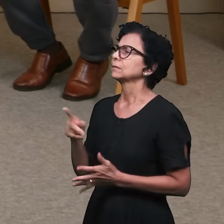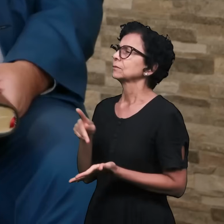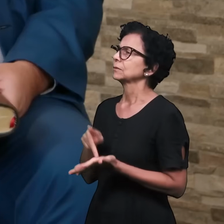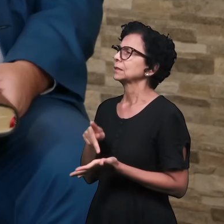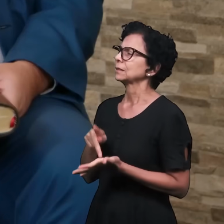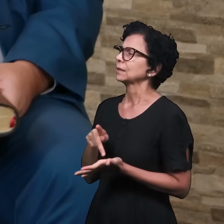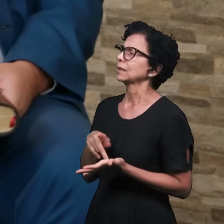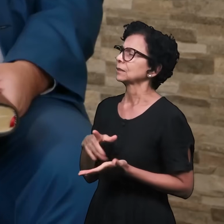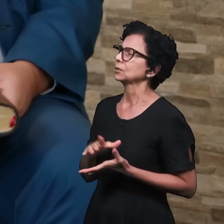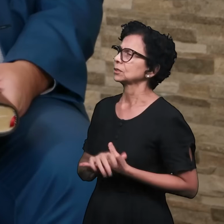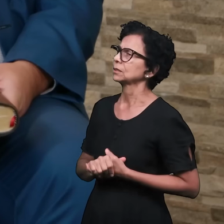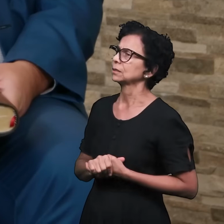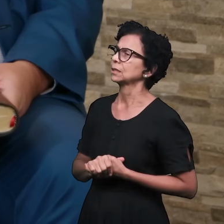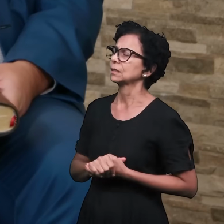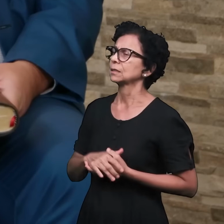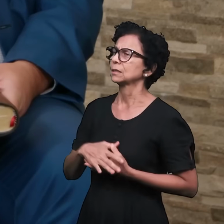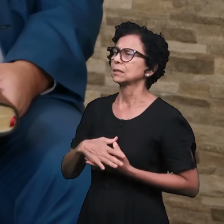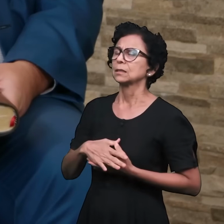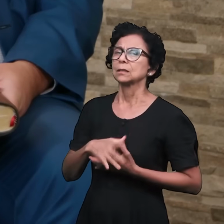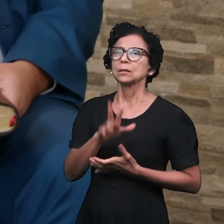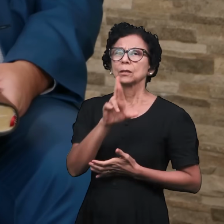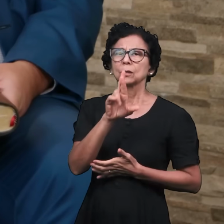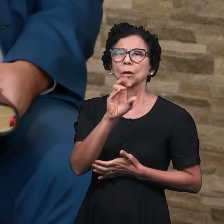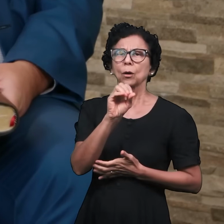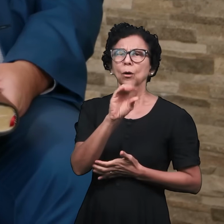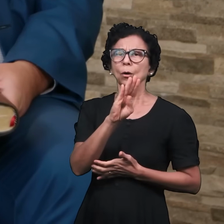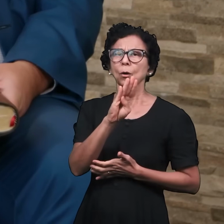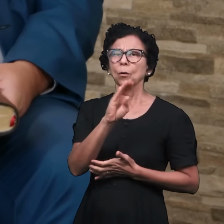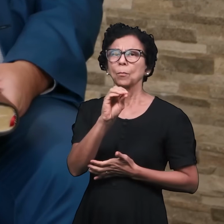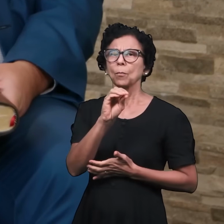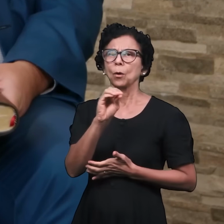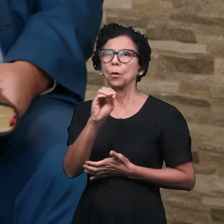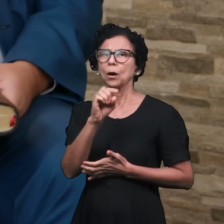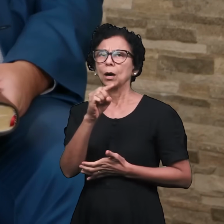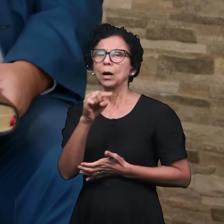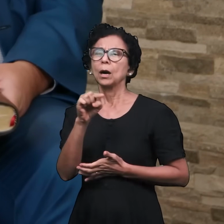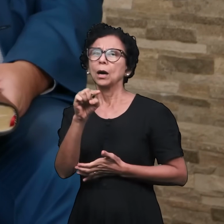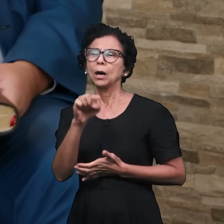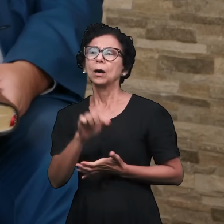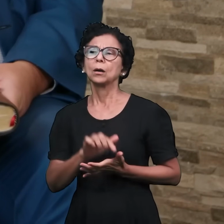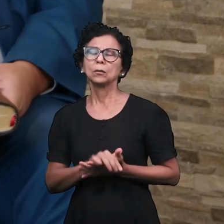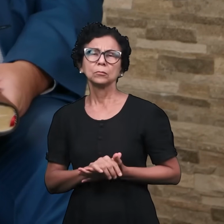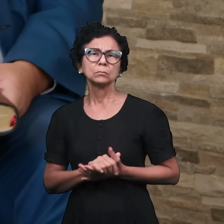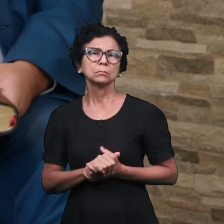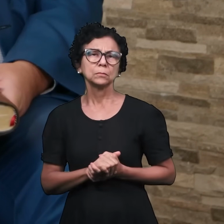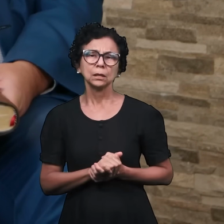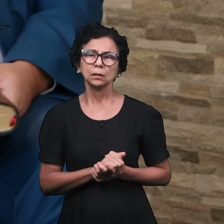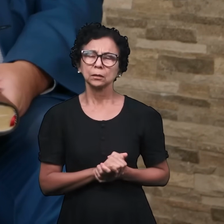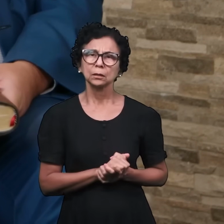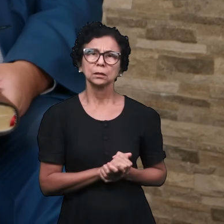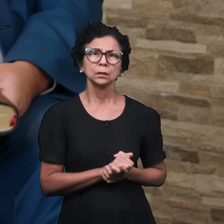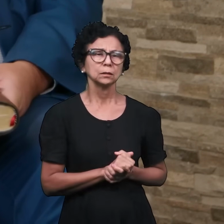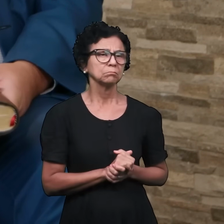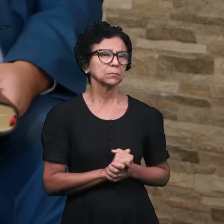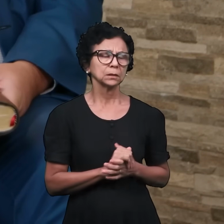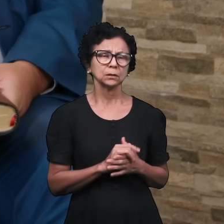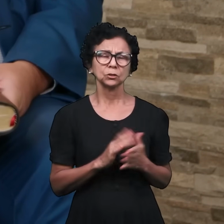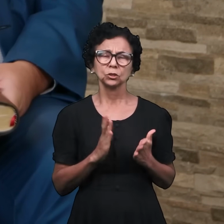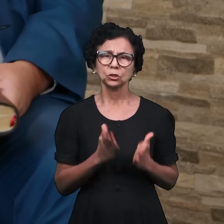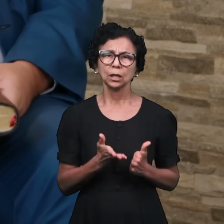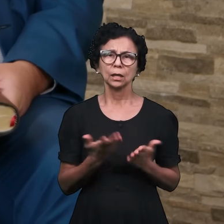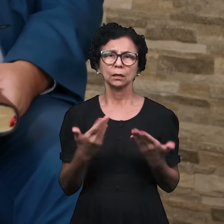justamente o filho de Salomão, Roboão, ele pegou tudo pronto, né? Toda a prosperidade, a bênção que o Senhor